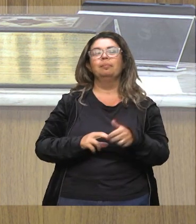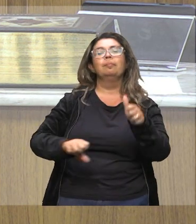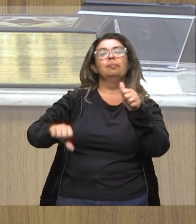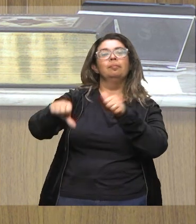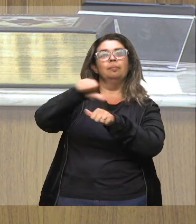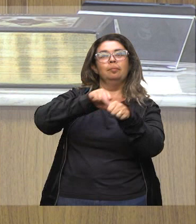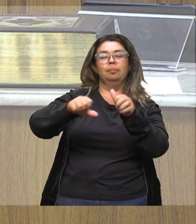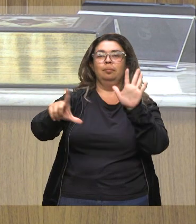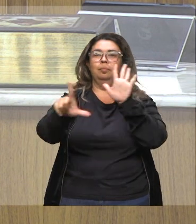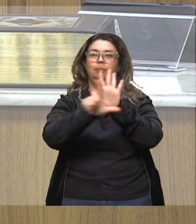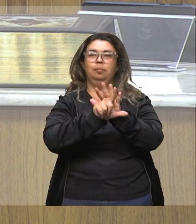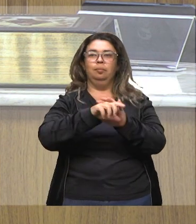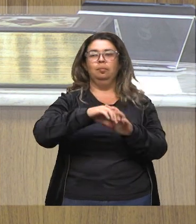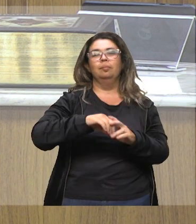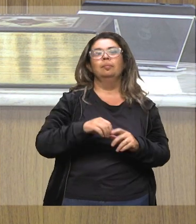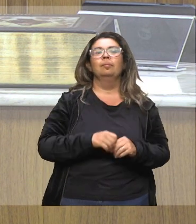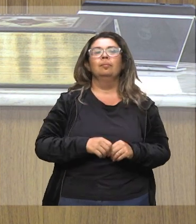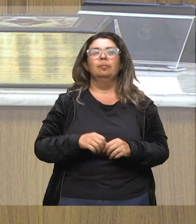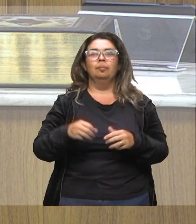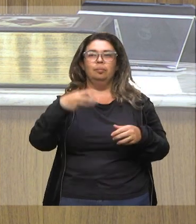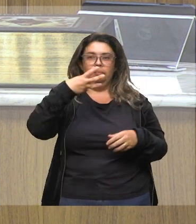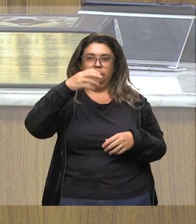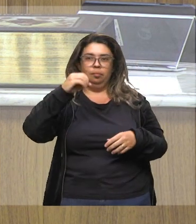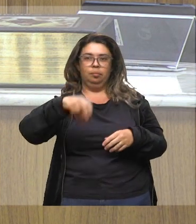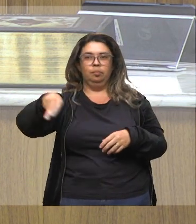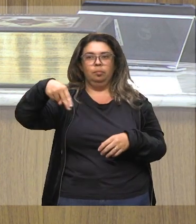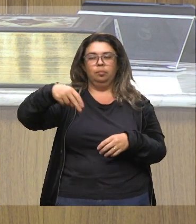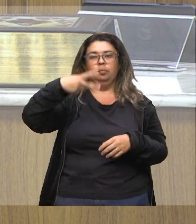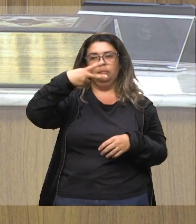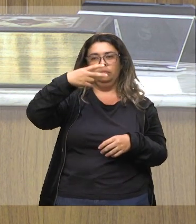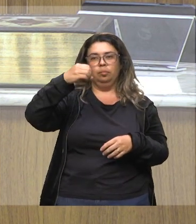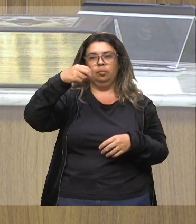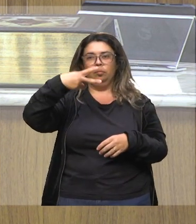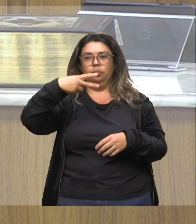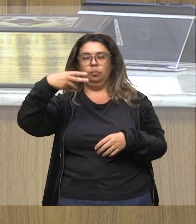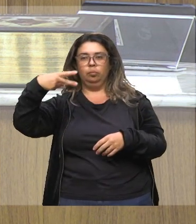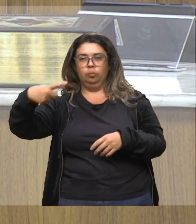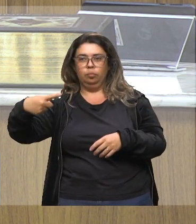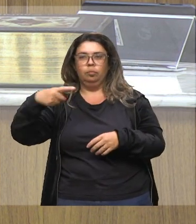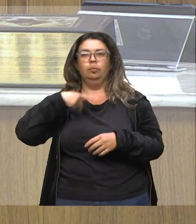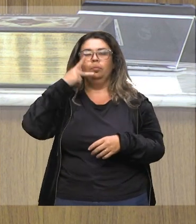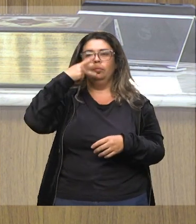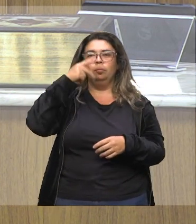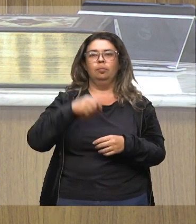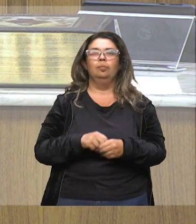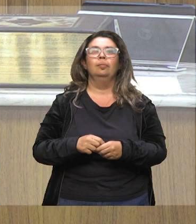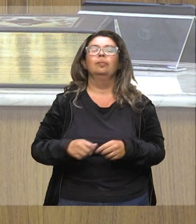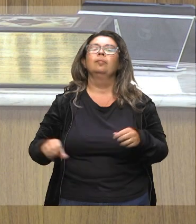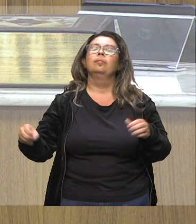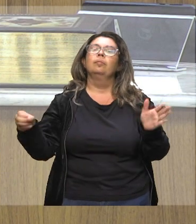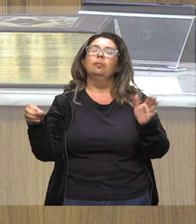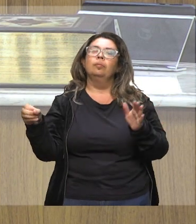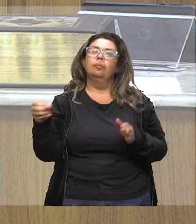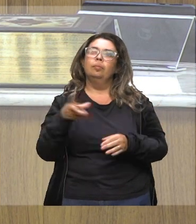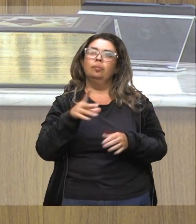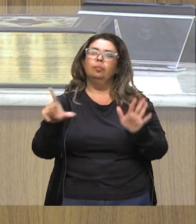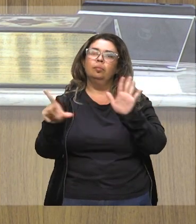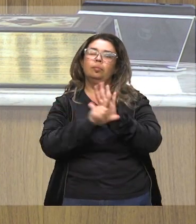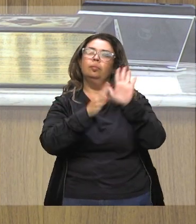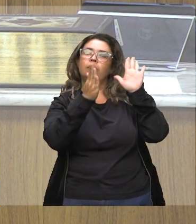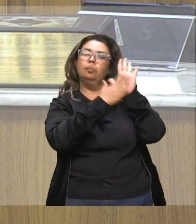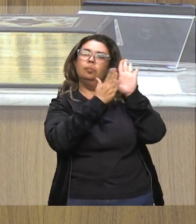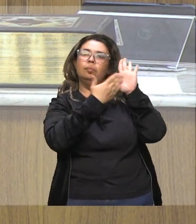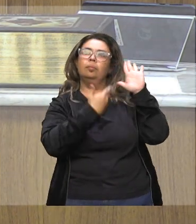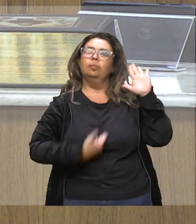Decreto 8.629, de 30 de novembro de 2021, que estabelece procedimentos para aplicação da nova lei de licitações no âmbito do município